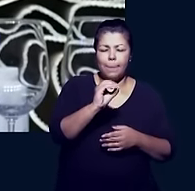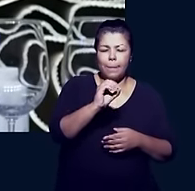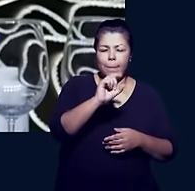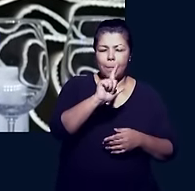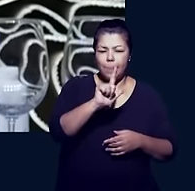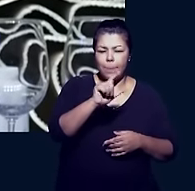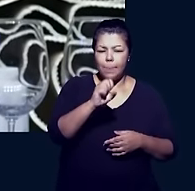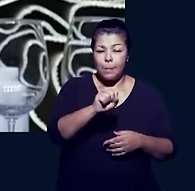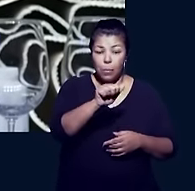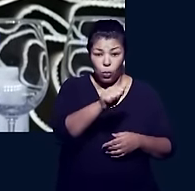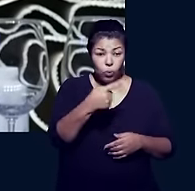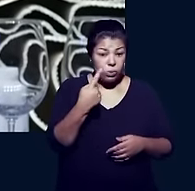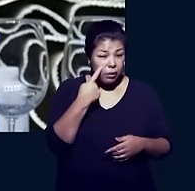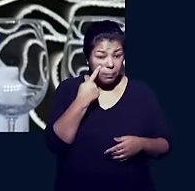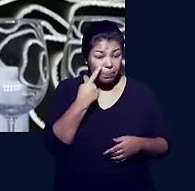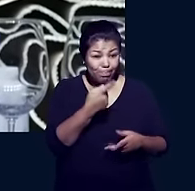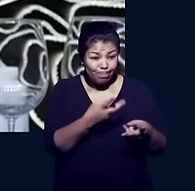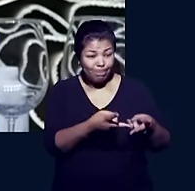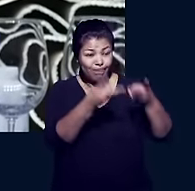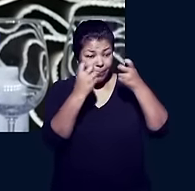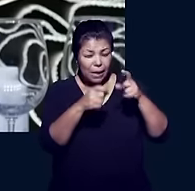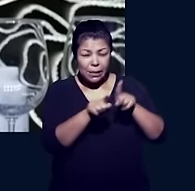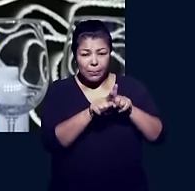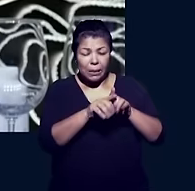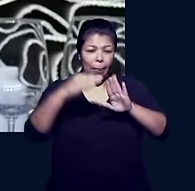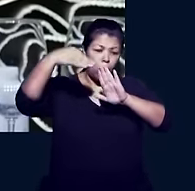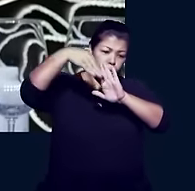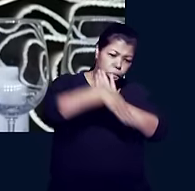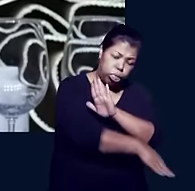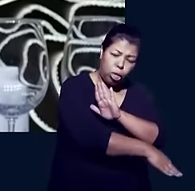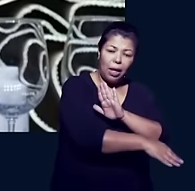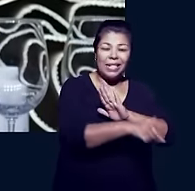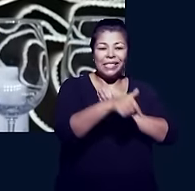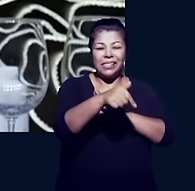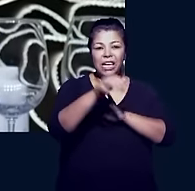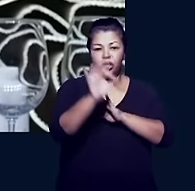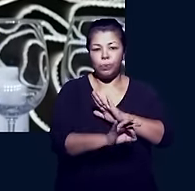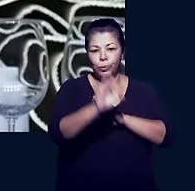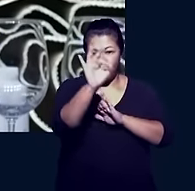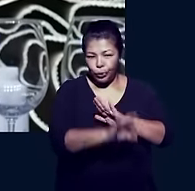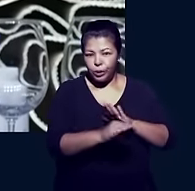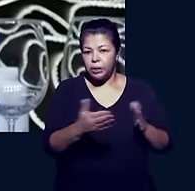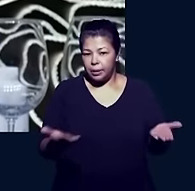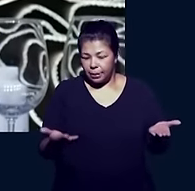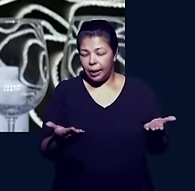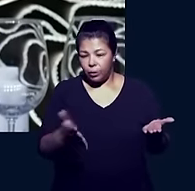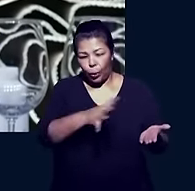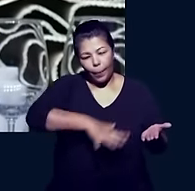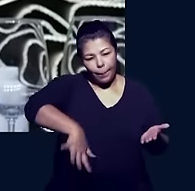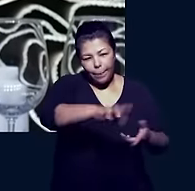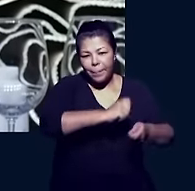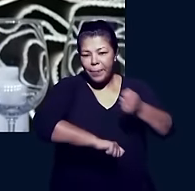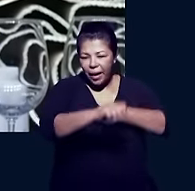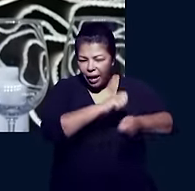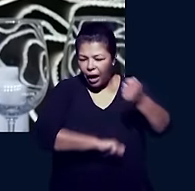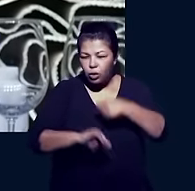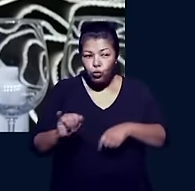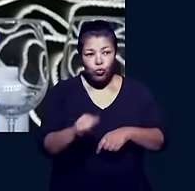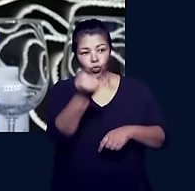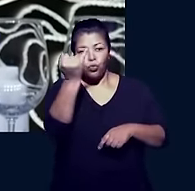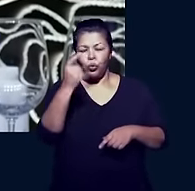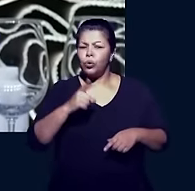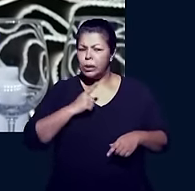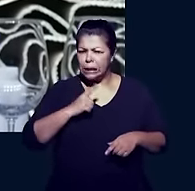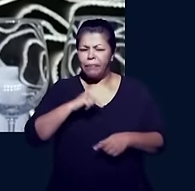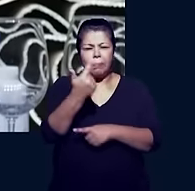juros caiu e tal mas você não teve aquele dia que a bolsa caiu 7% né no mercado de juros você teve vários dias desse né então o que